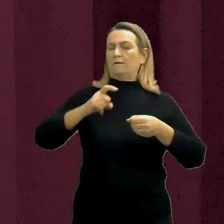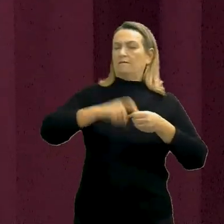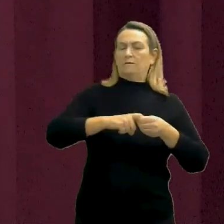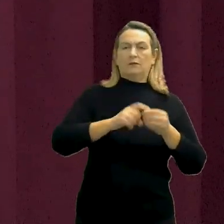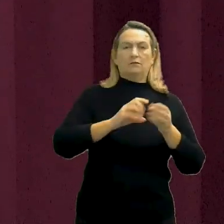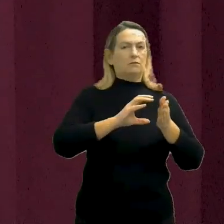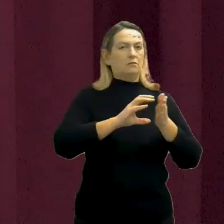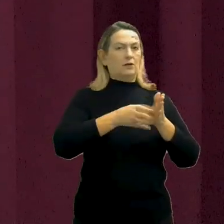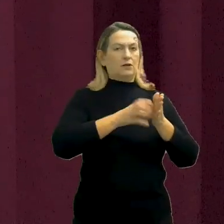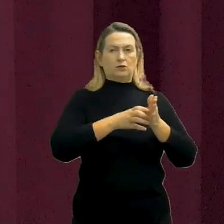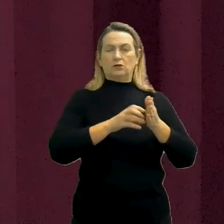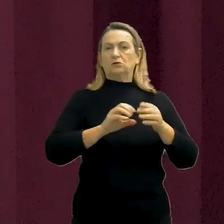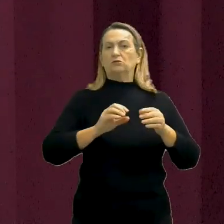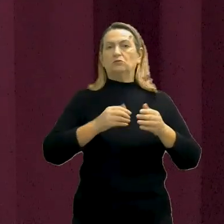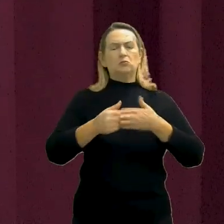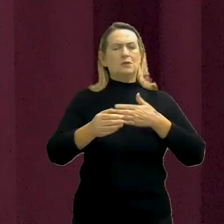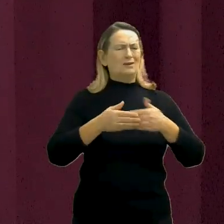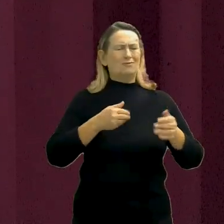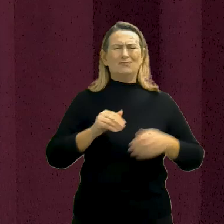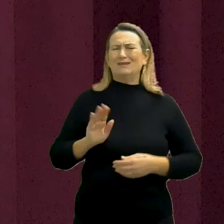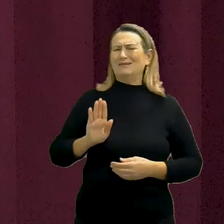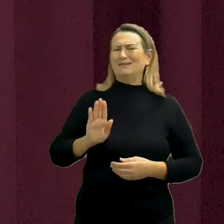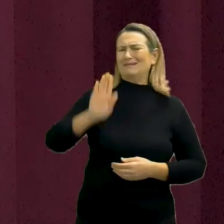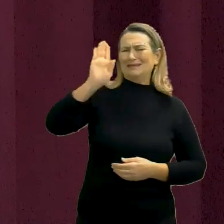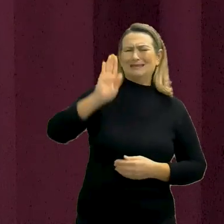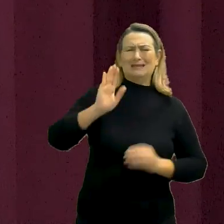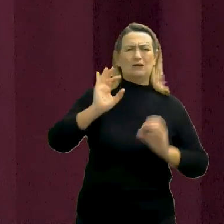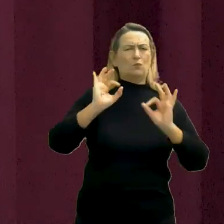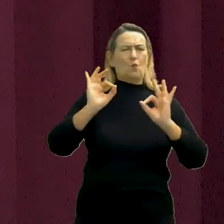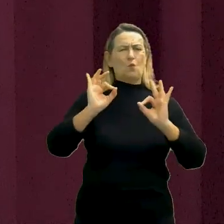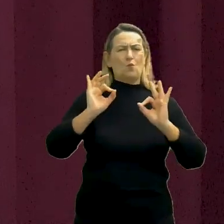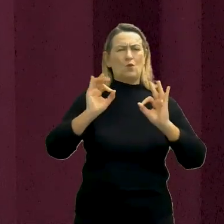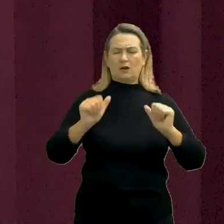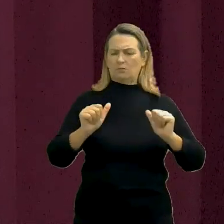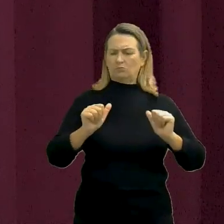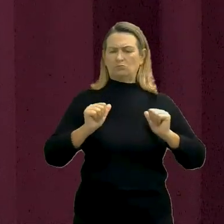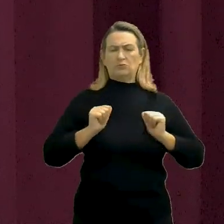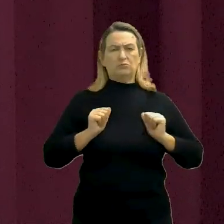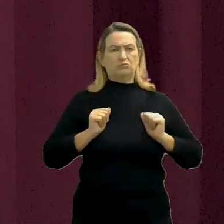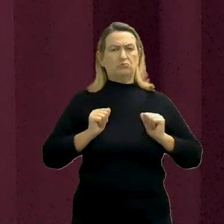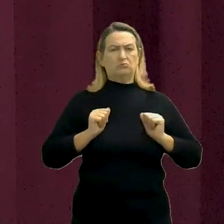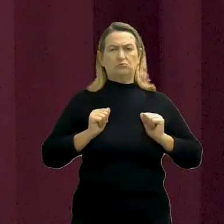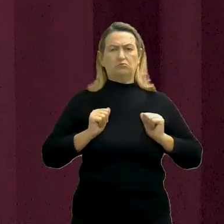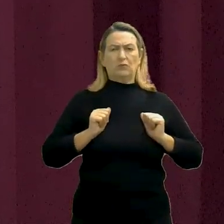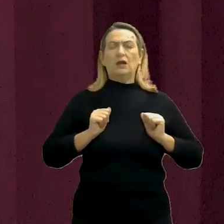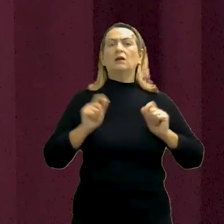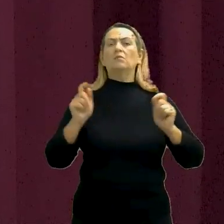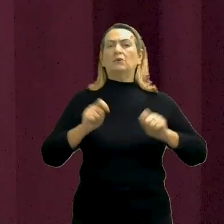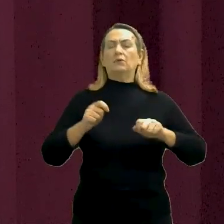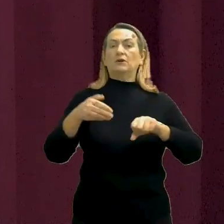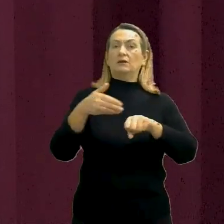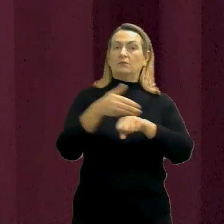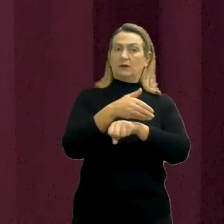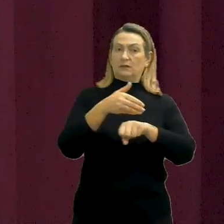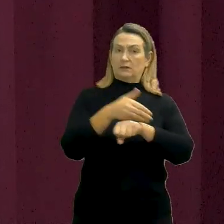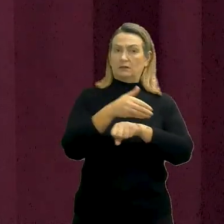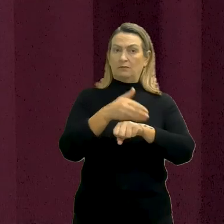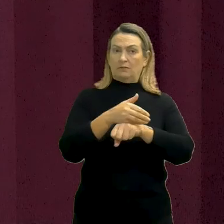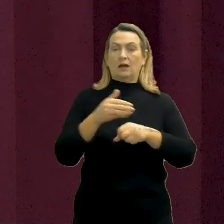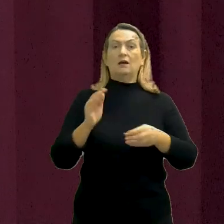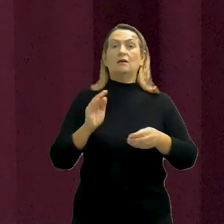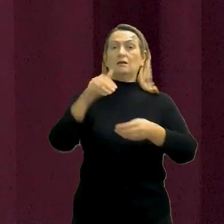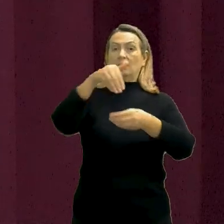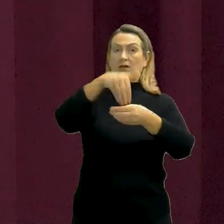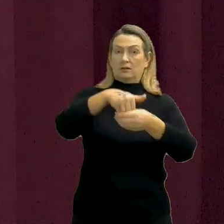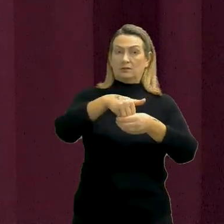candidato no estado do Paraná ele é isento para participar da das eleições de 2024 e essa a